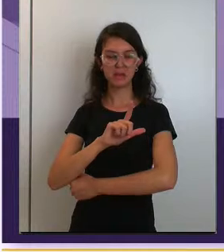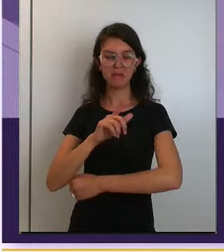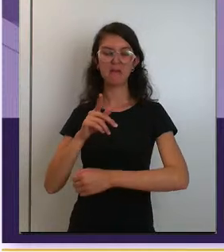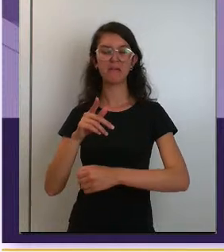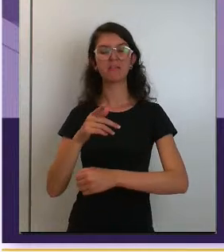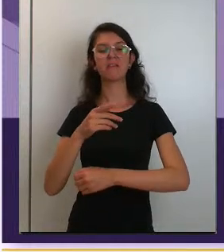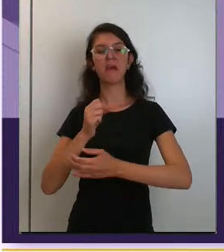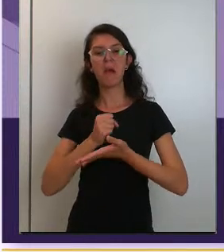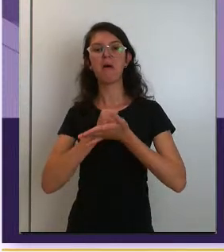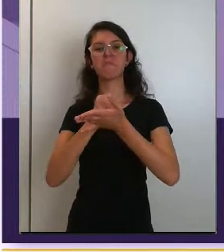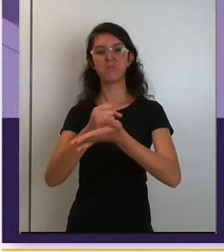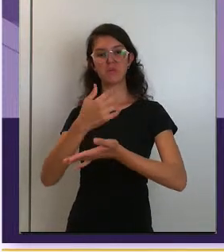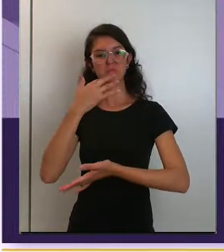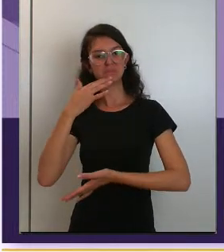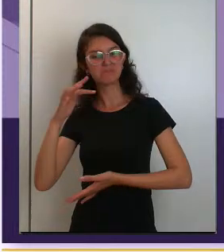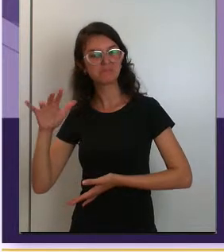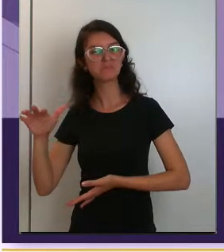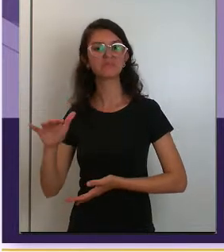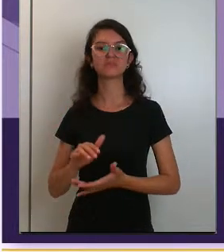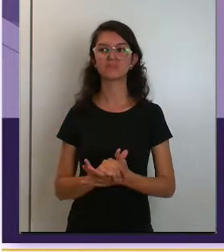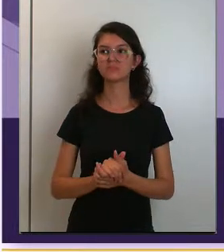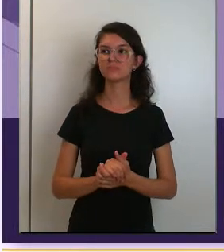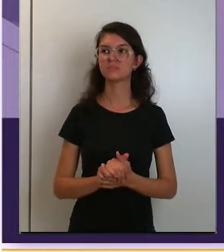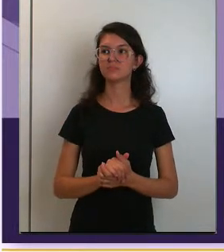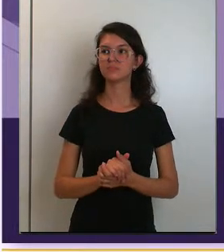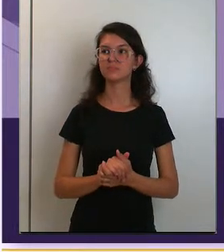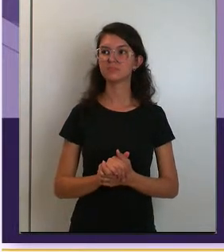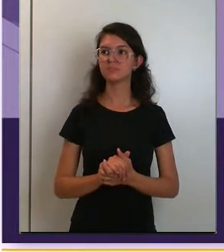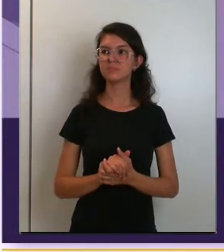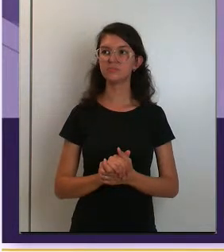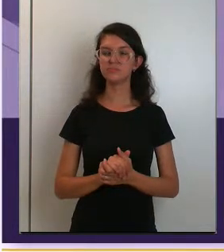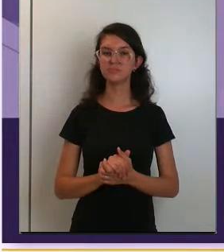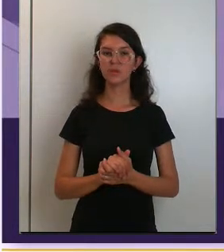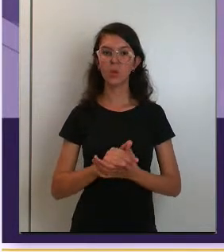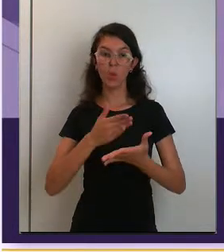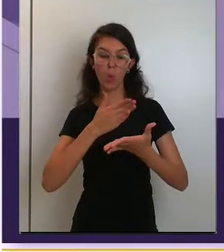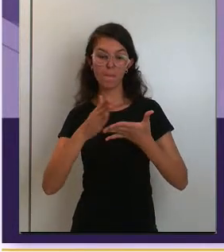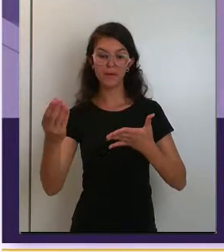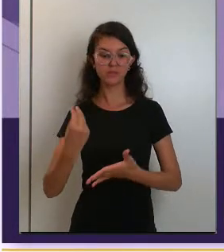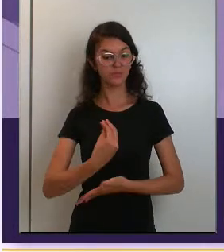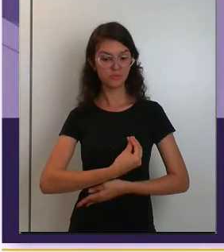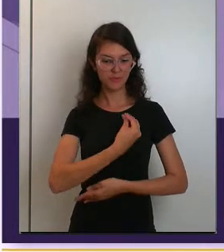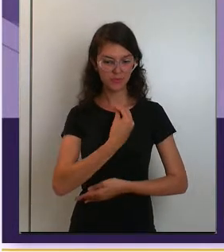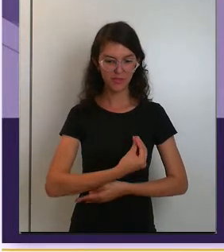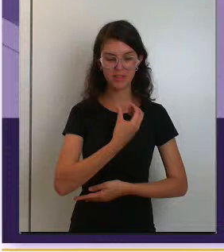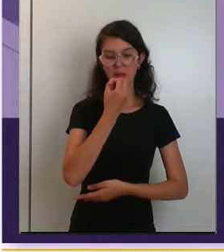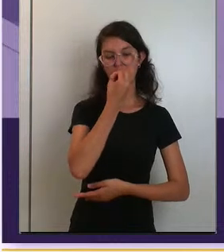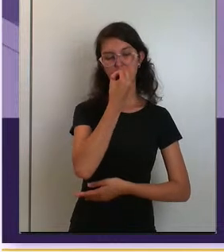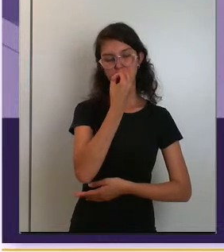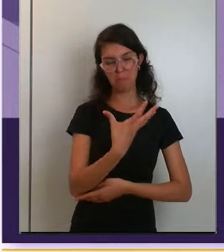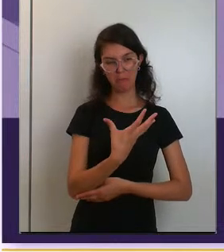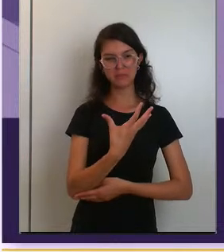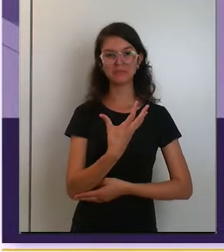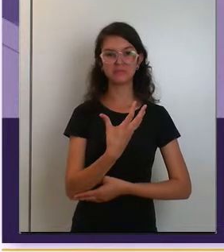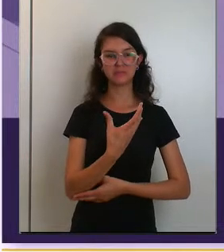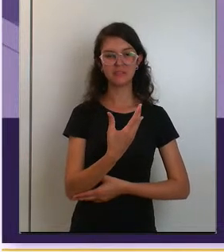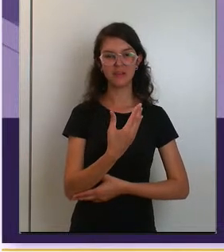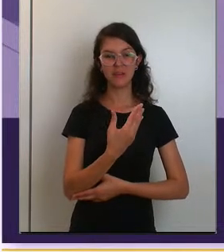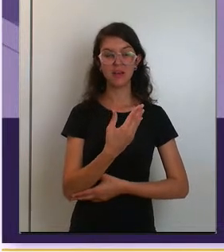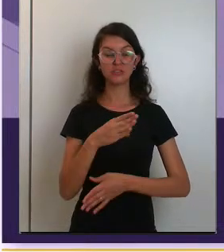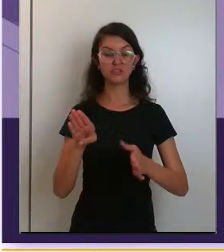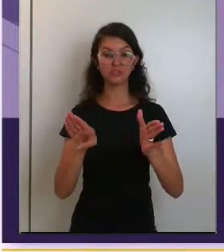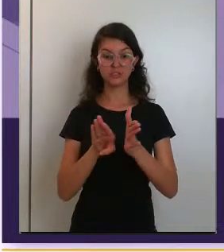né? Um head start, um início de vida muito mais propício para que ela chegue na idade